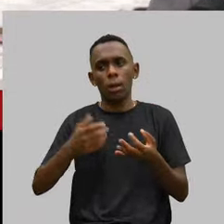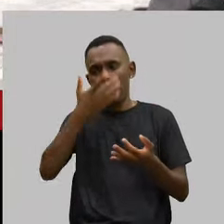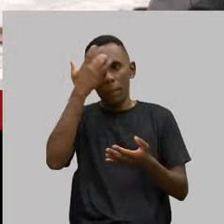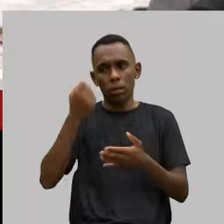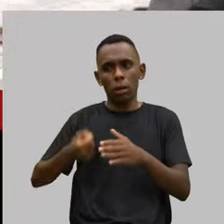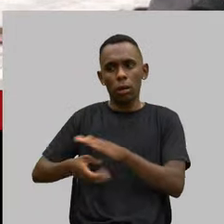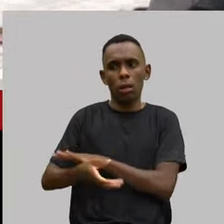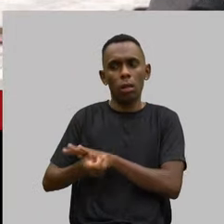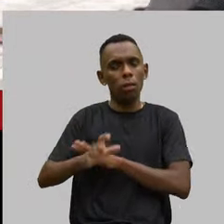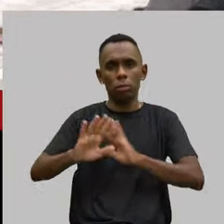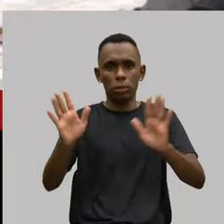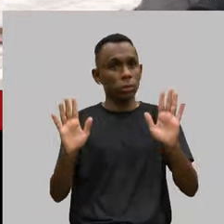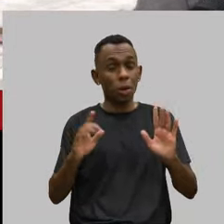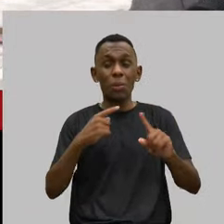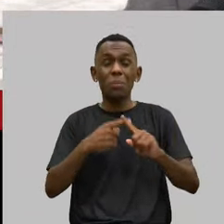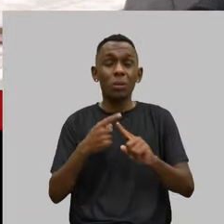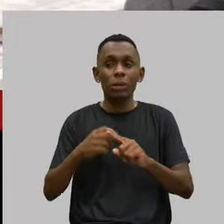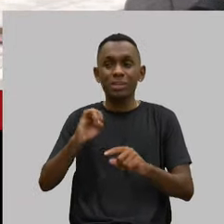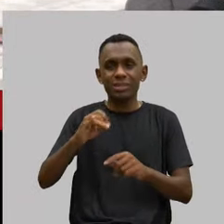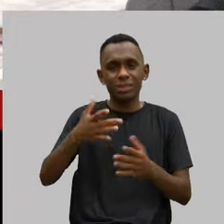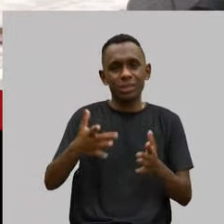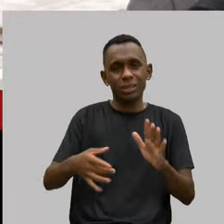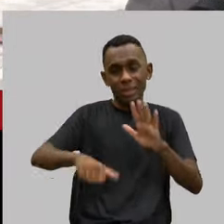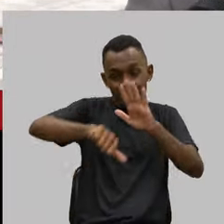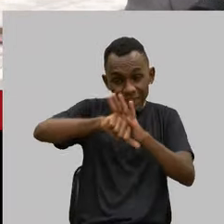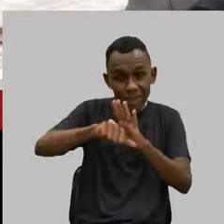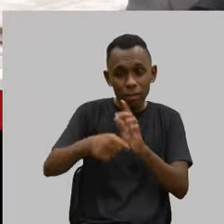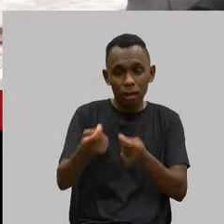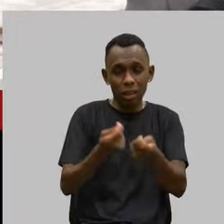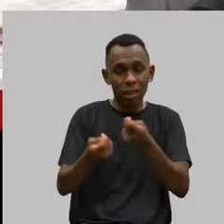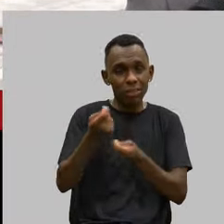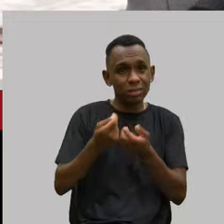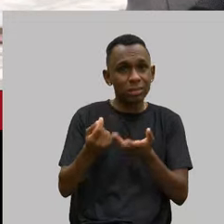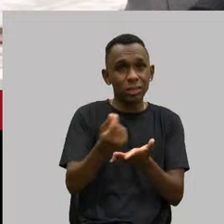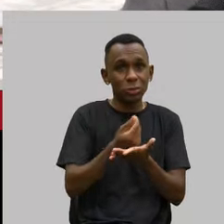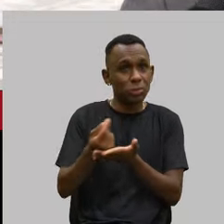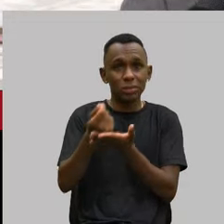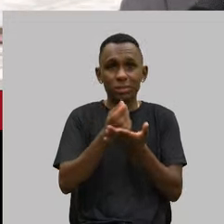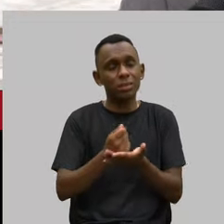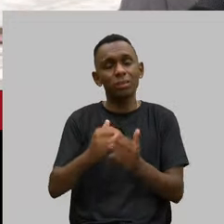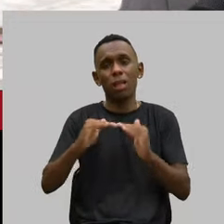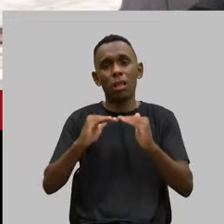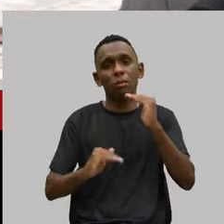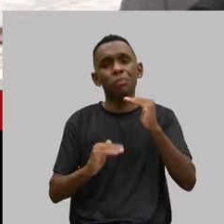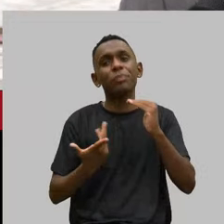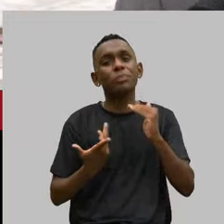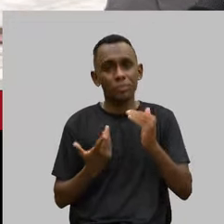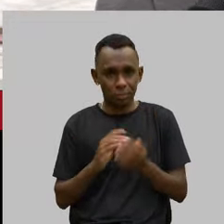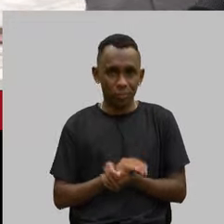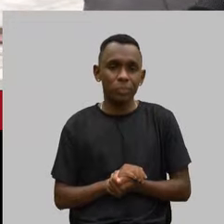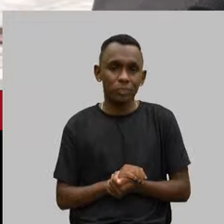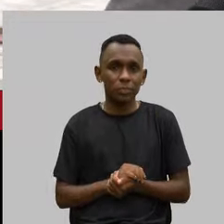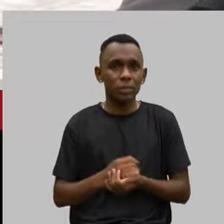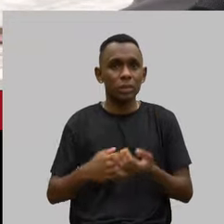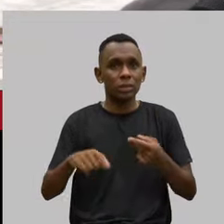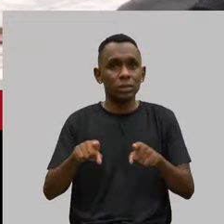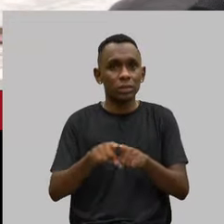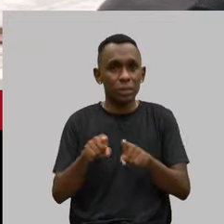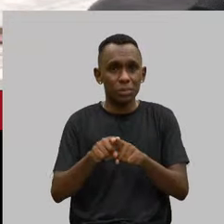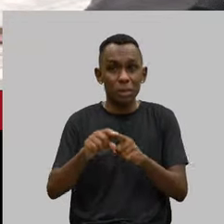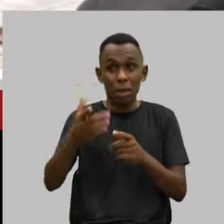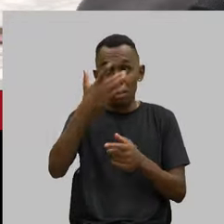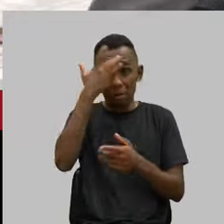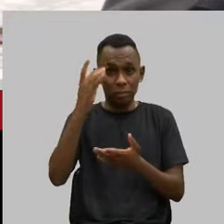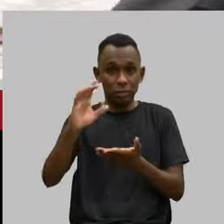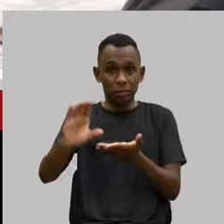a sonegação ela cria exatamente uma disfunção no mercado eh afastando aquele contribuinte que